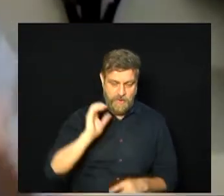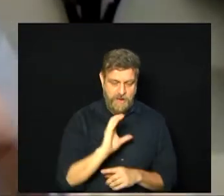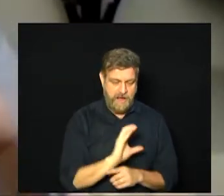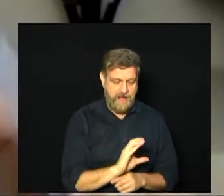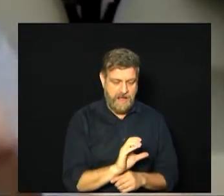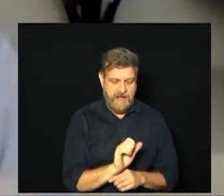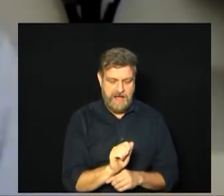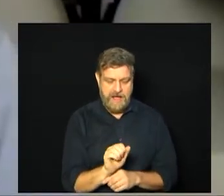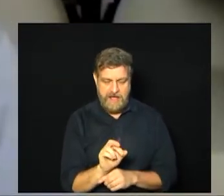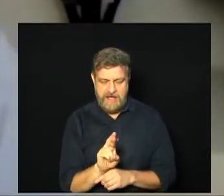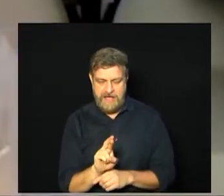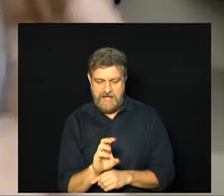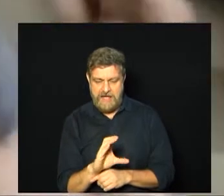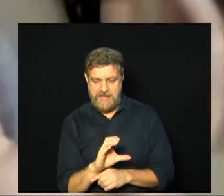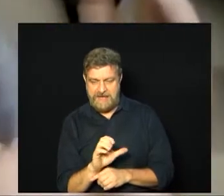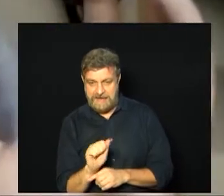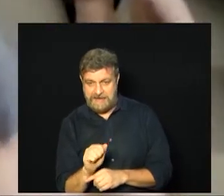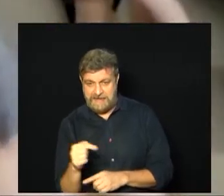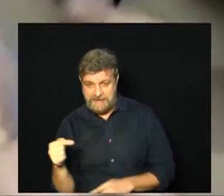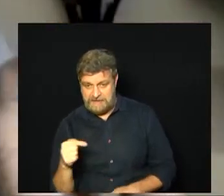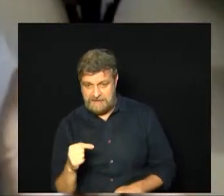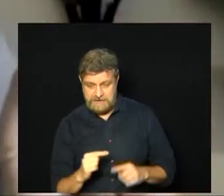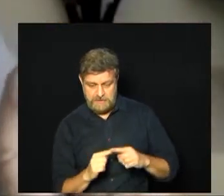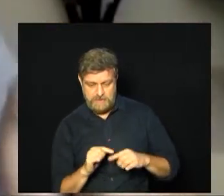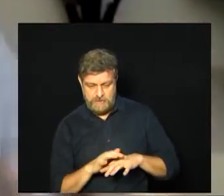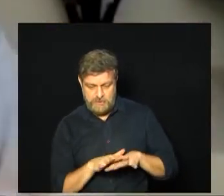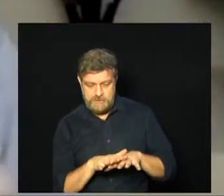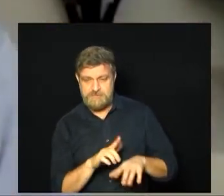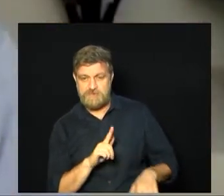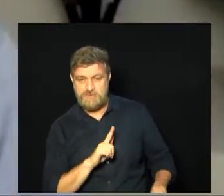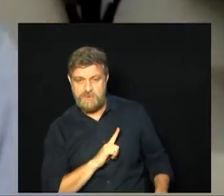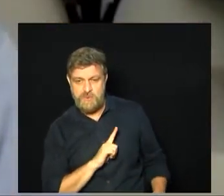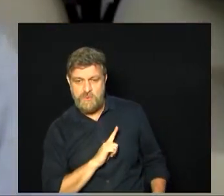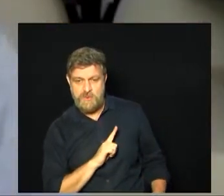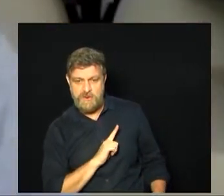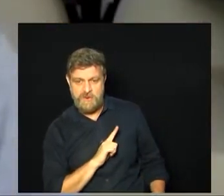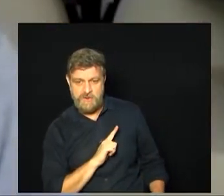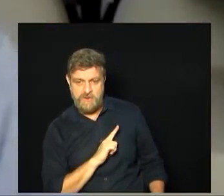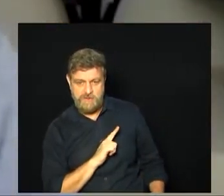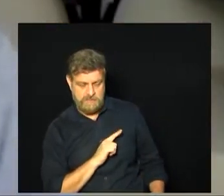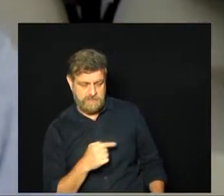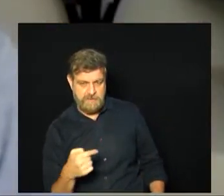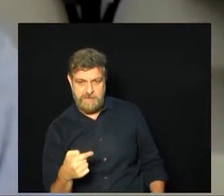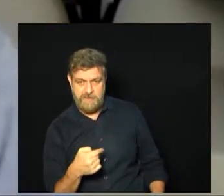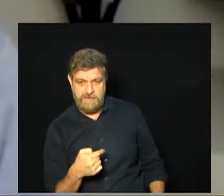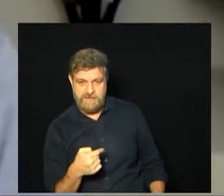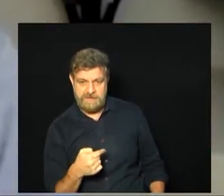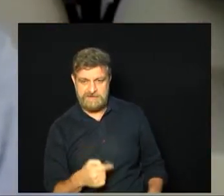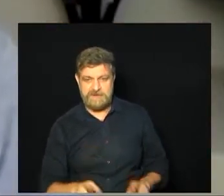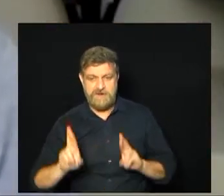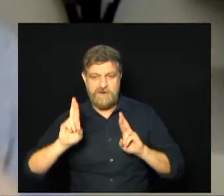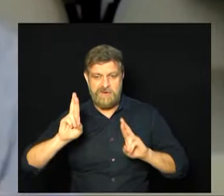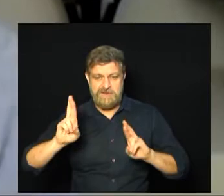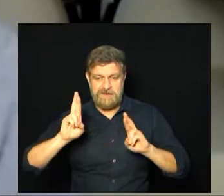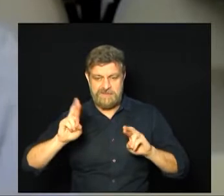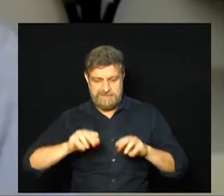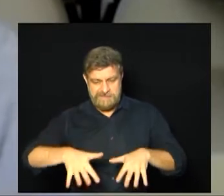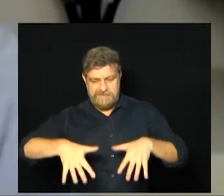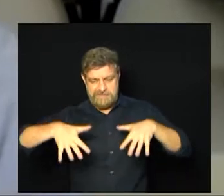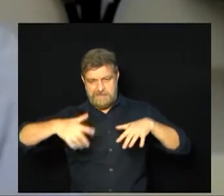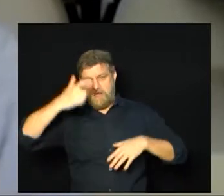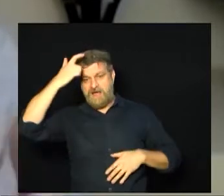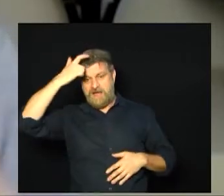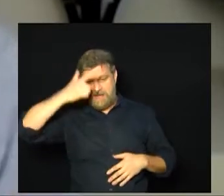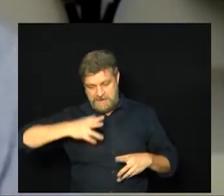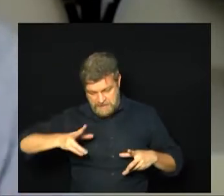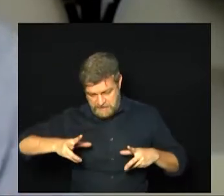tanto quanto ele. Aquele time do Guarani, os torcedores do Brugge merecem que eu também